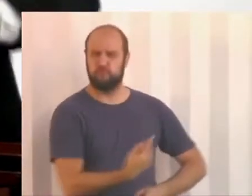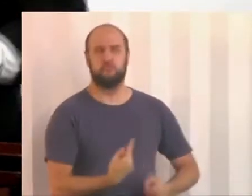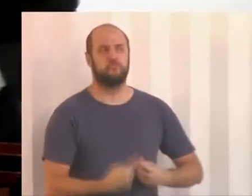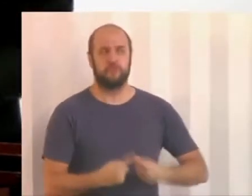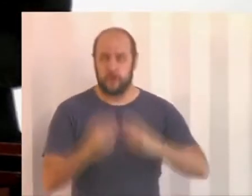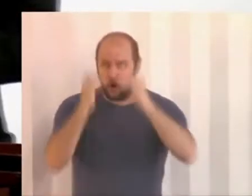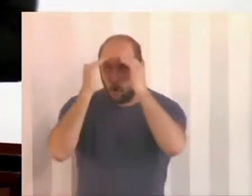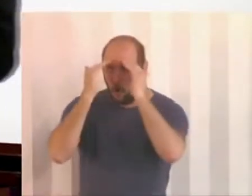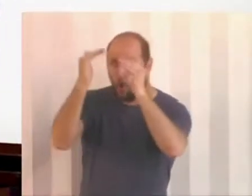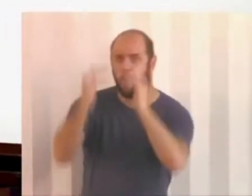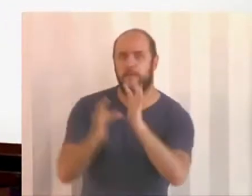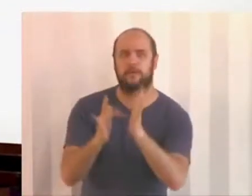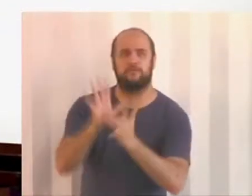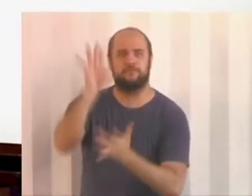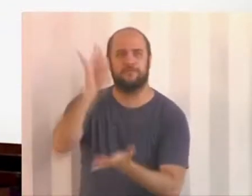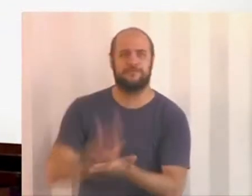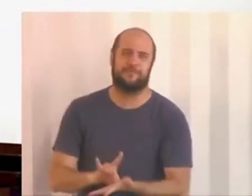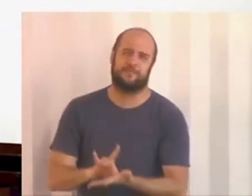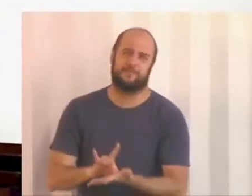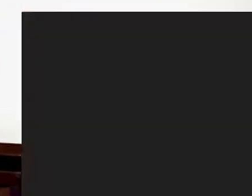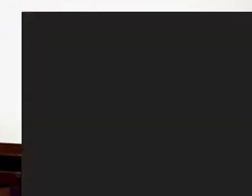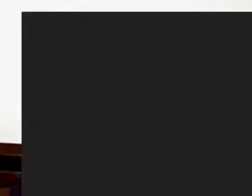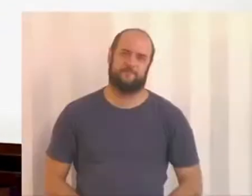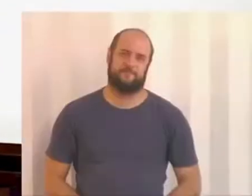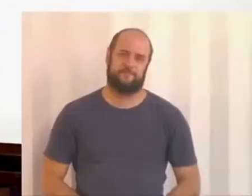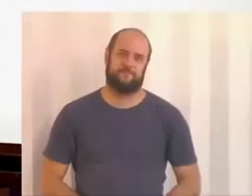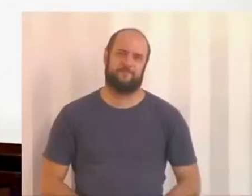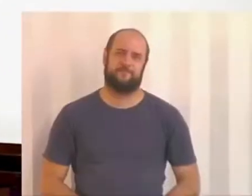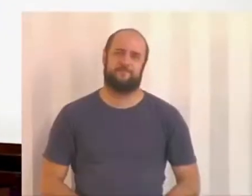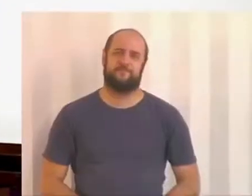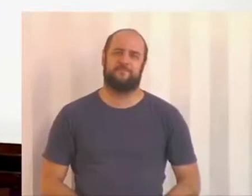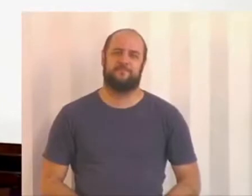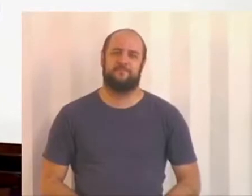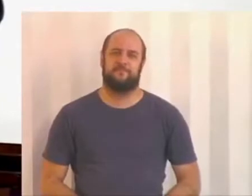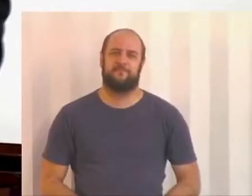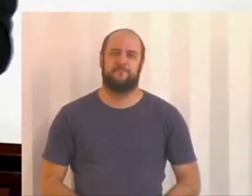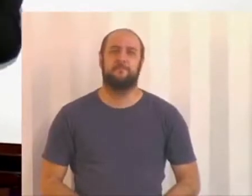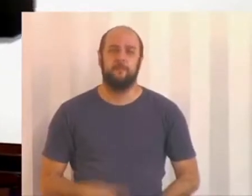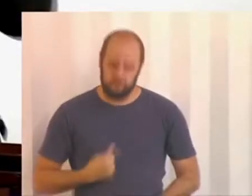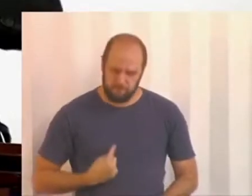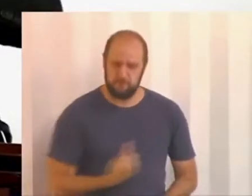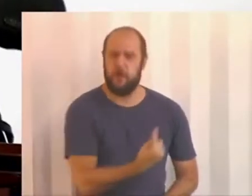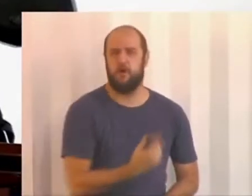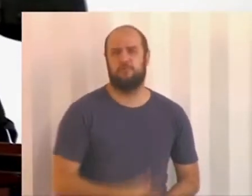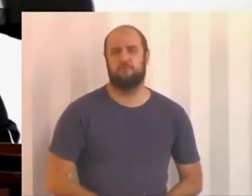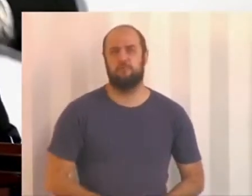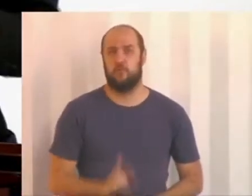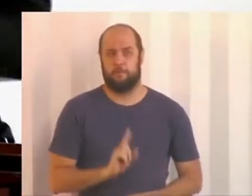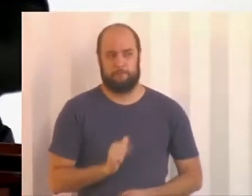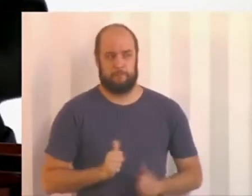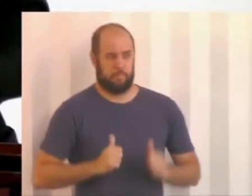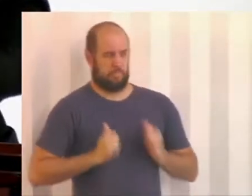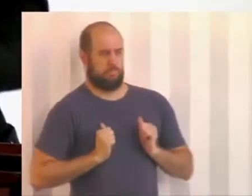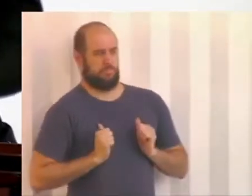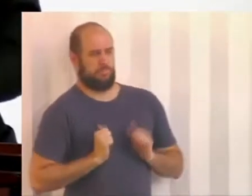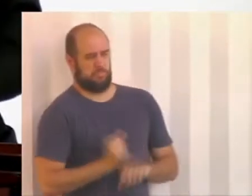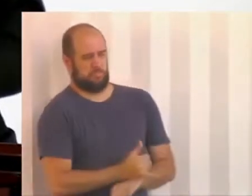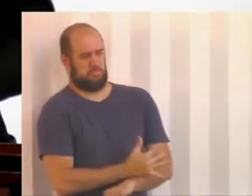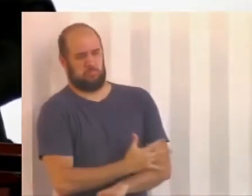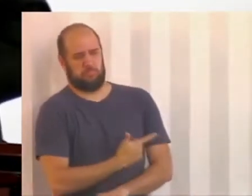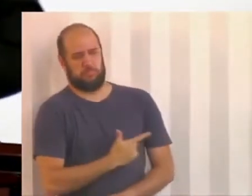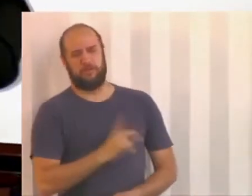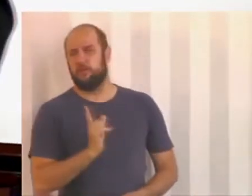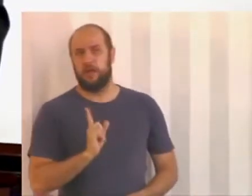obedecer àquele que de fato me comprou para Ele, e eu vou fazer, não porque simplesmente eu